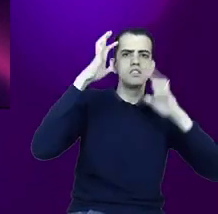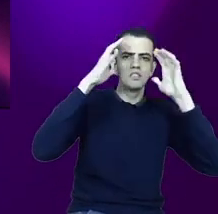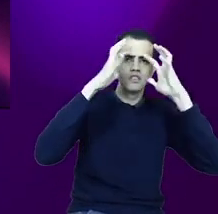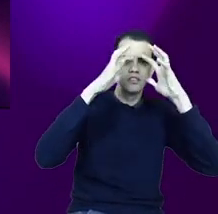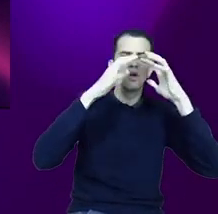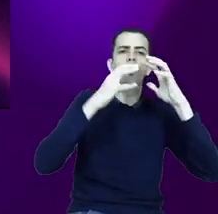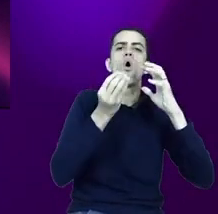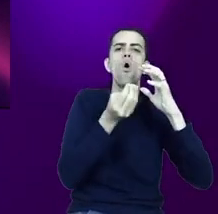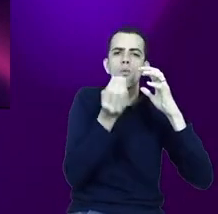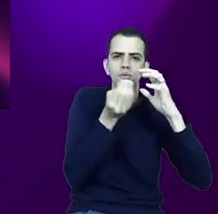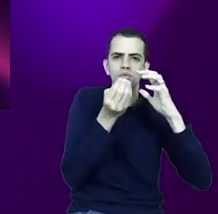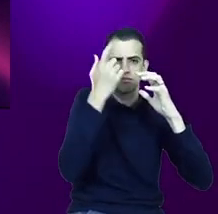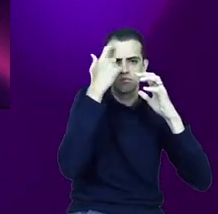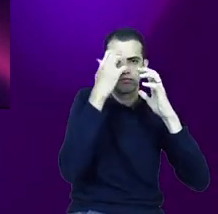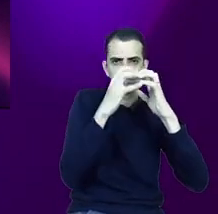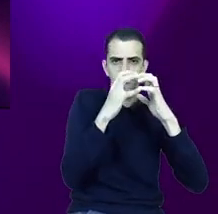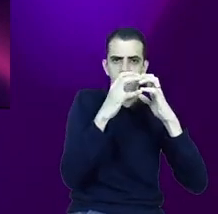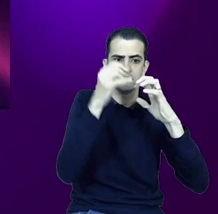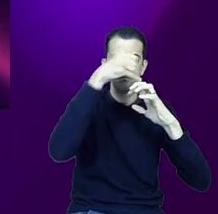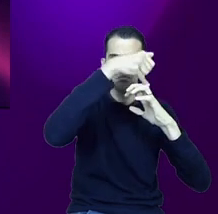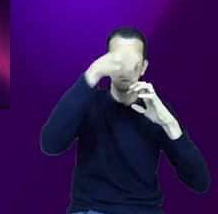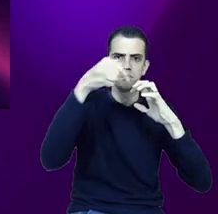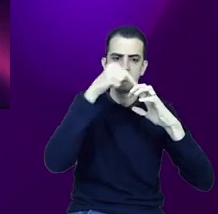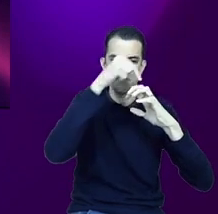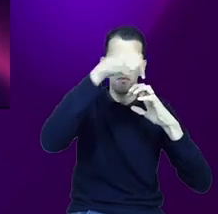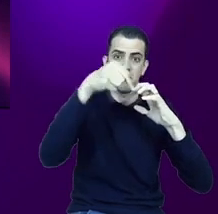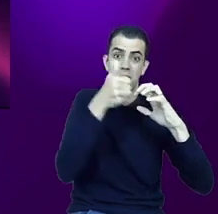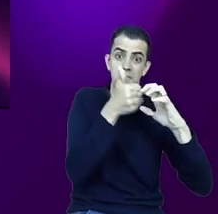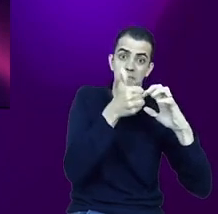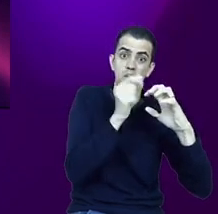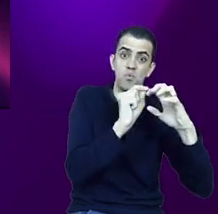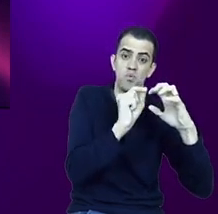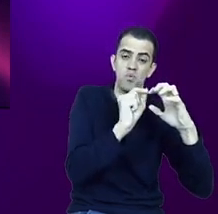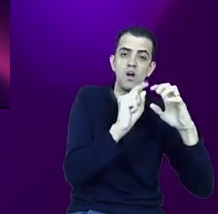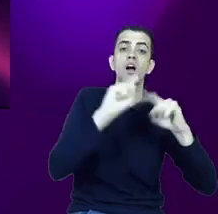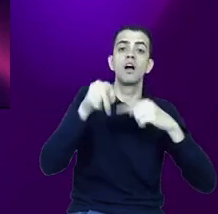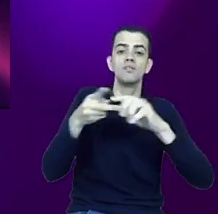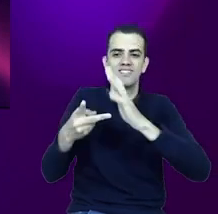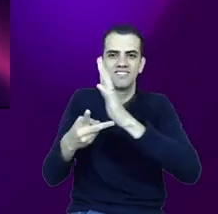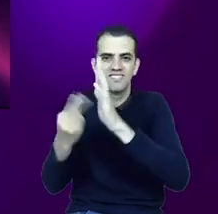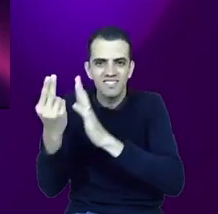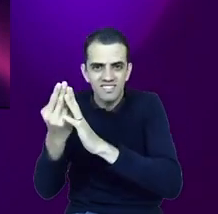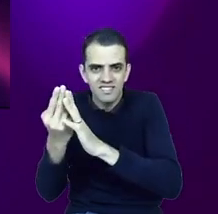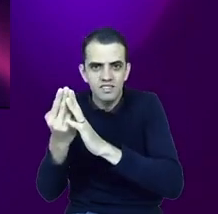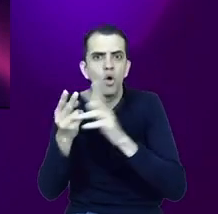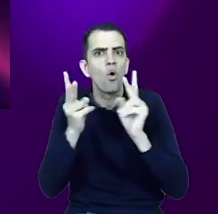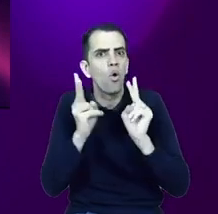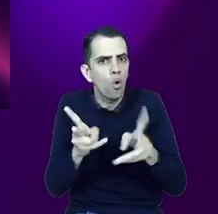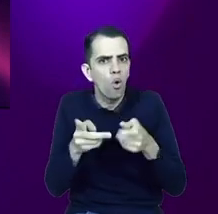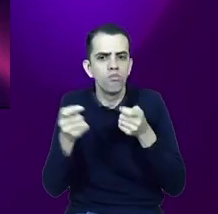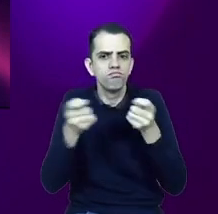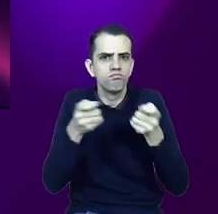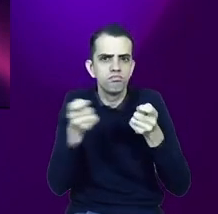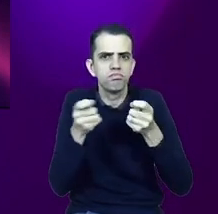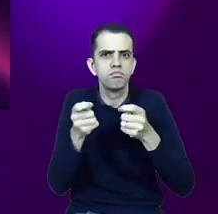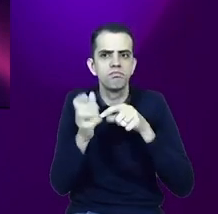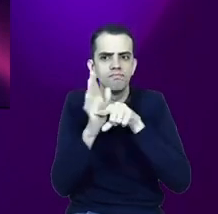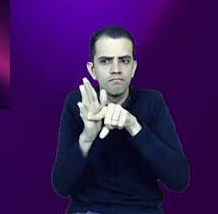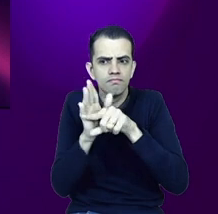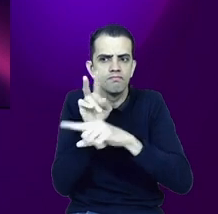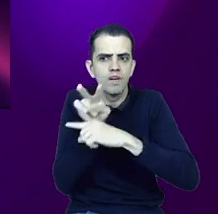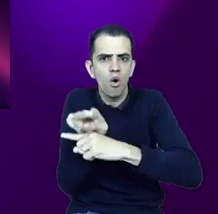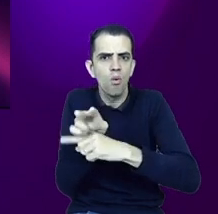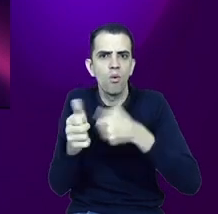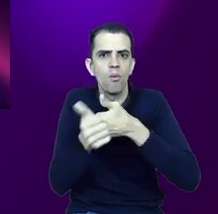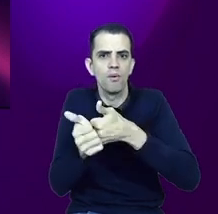atual do paciente, para que nos permita ir além na ressecção sem causar um dano e mantendo aí a